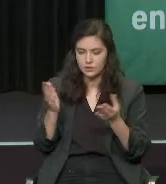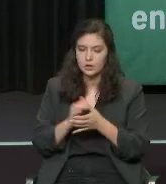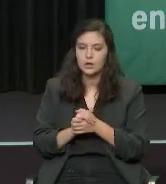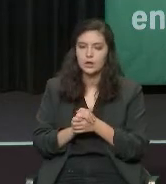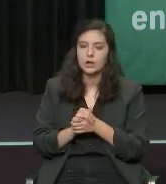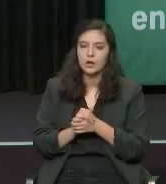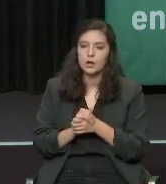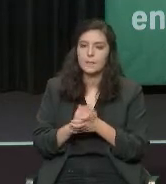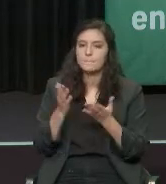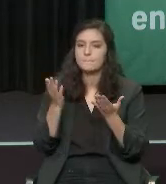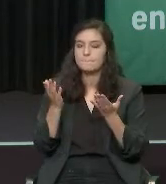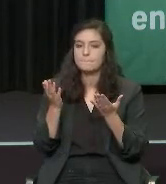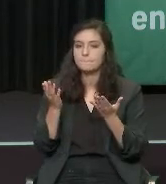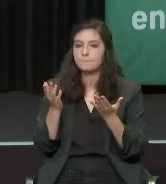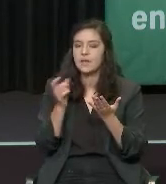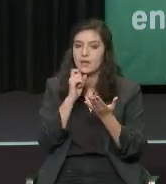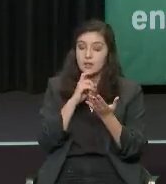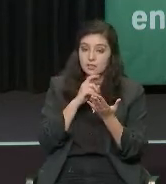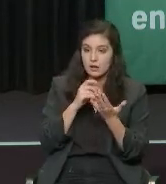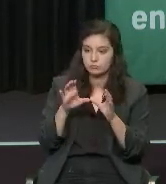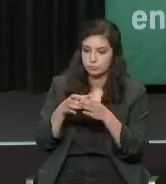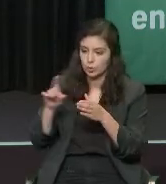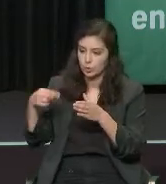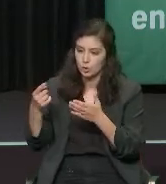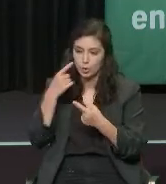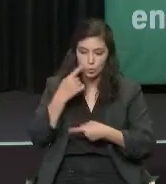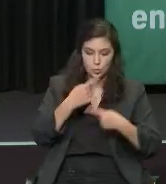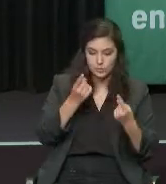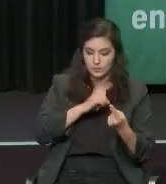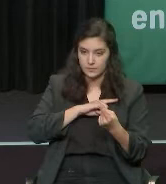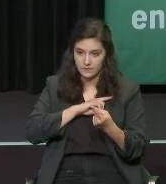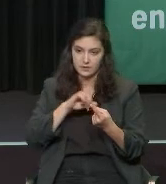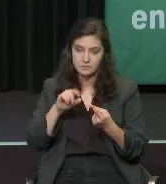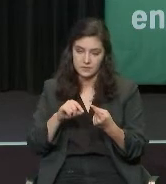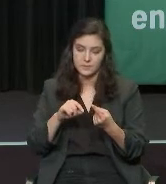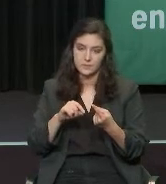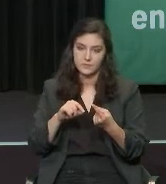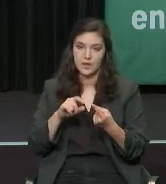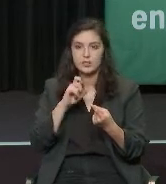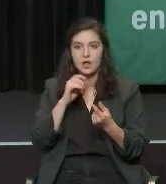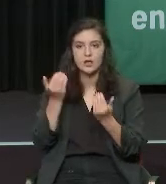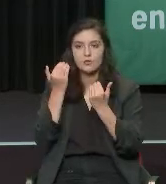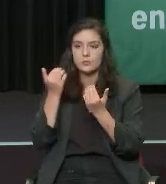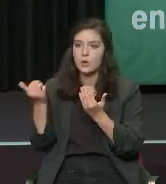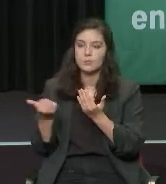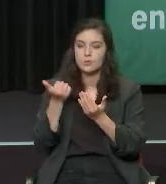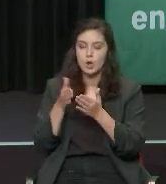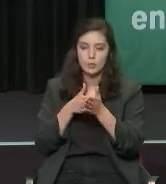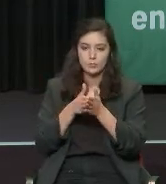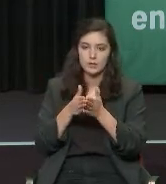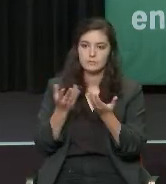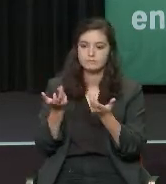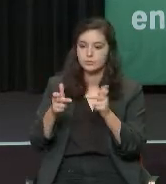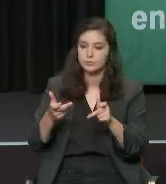conseguir que outras entidades públicas e privadas consigam consumir a melhor informação que existe sobre o fenómeno dos